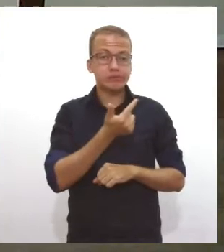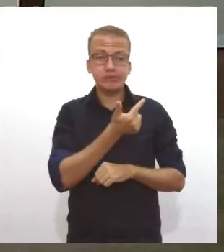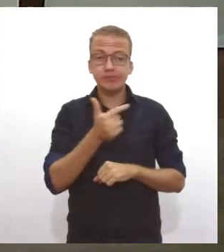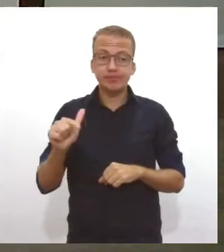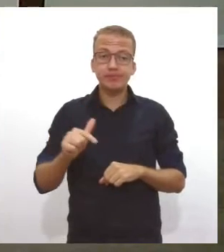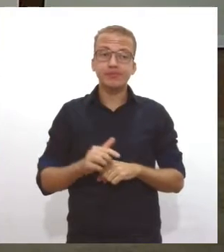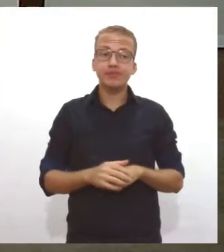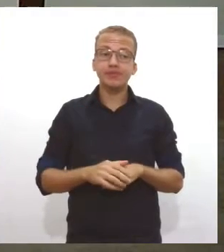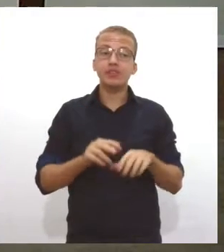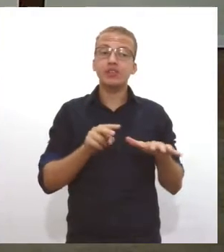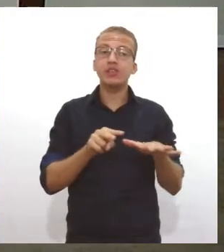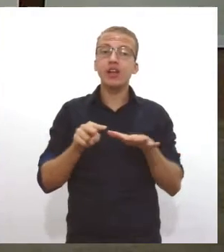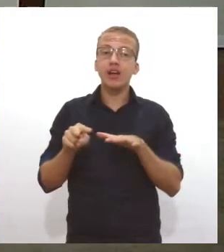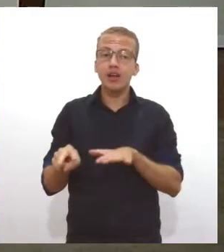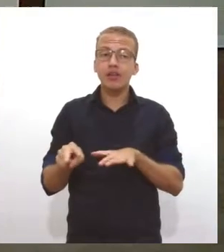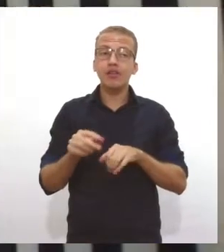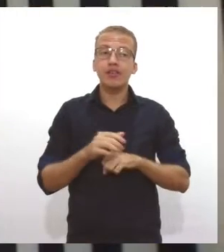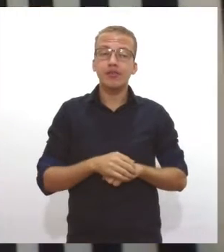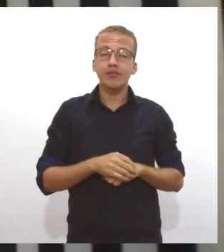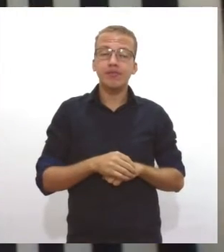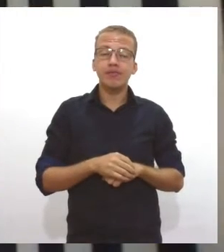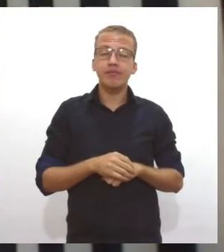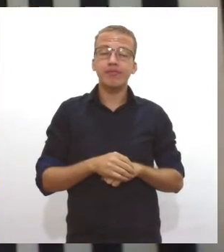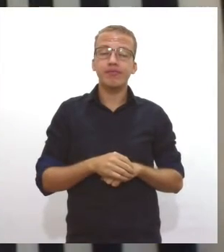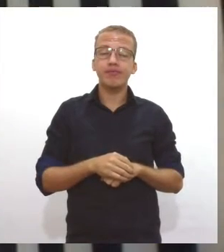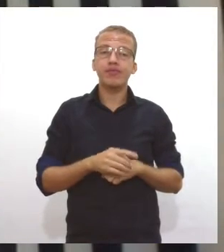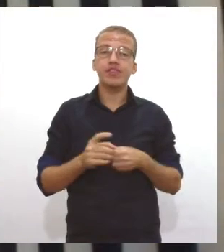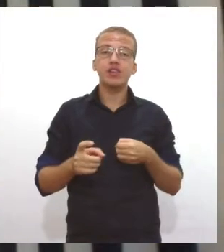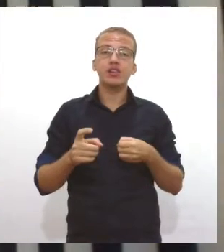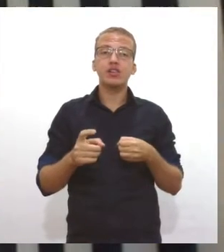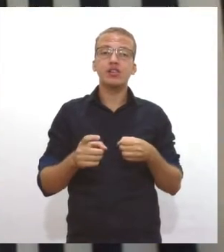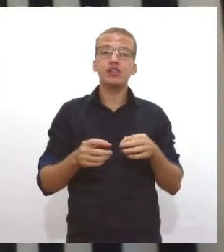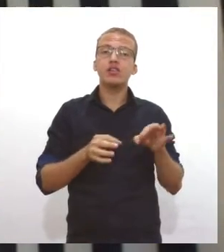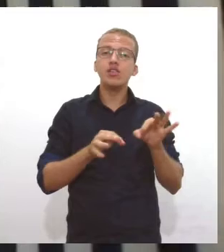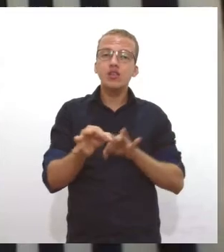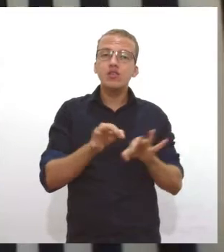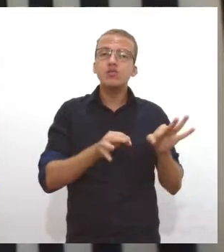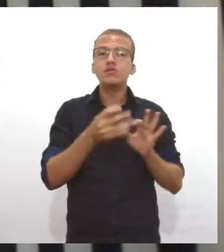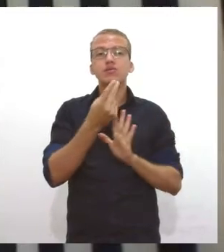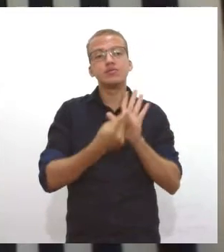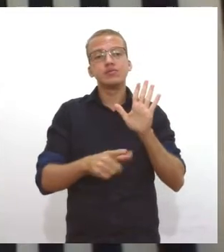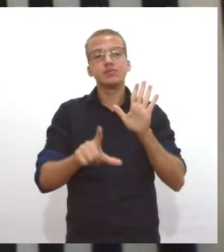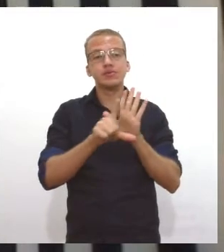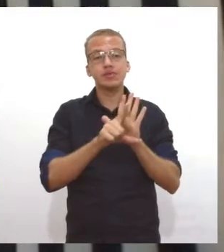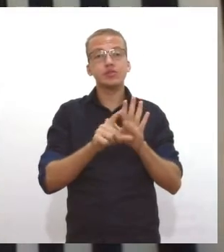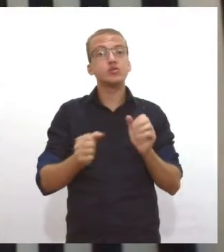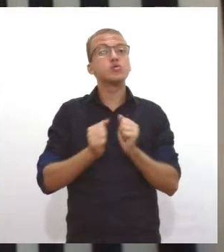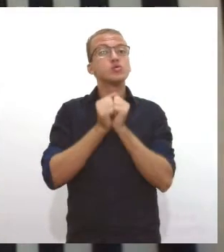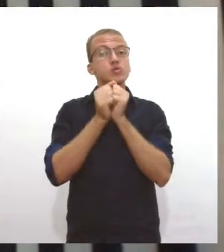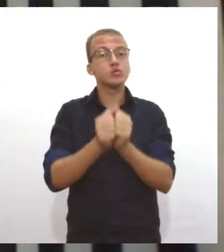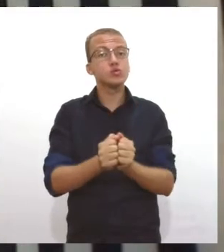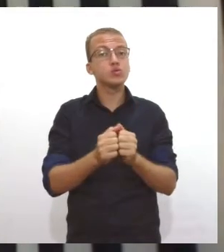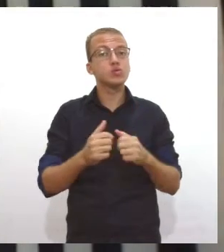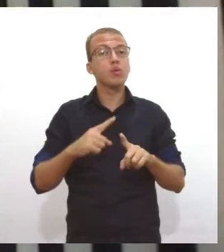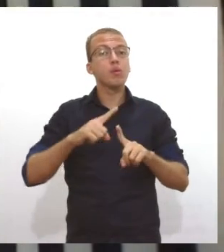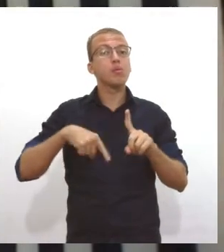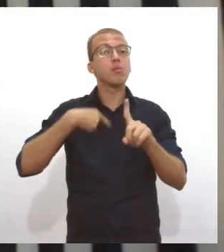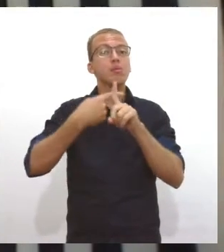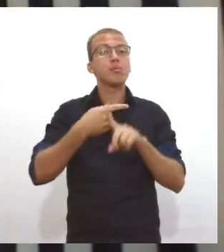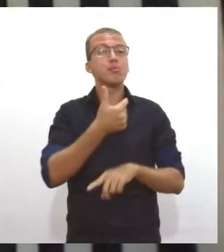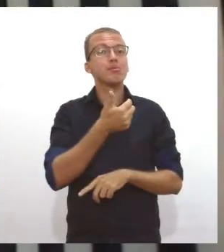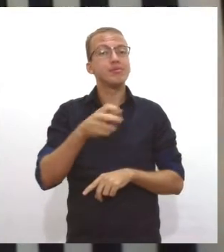ali que nós aprovamos o meu projeto de milho subscrito por outras dor 15 deputadas mas aprovamos